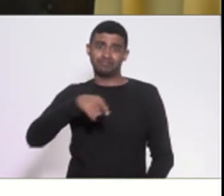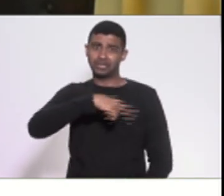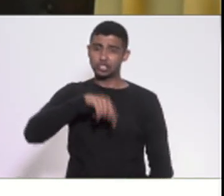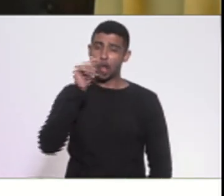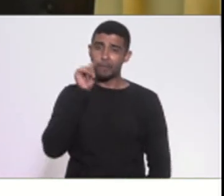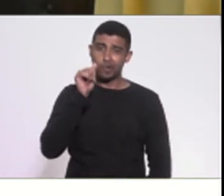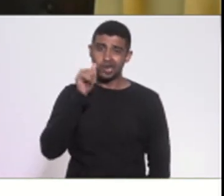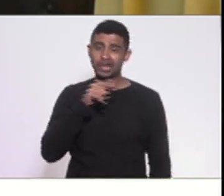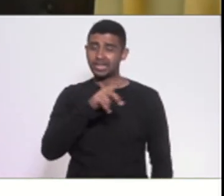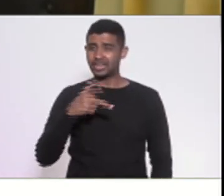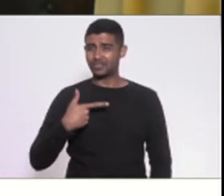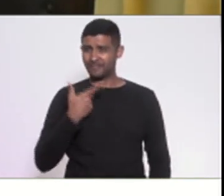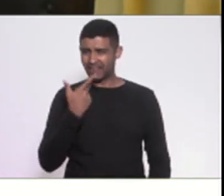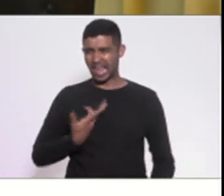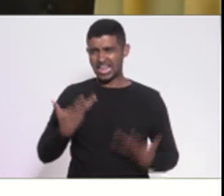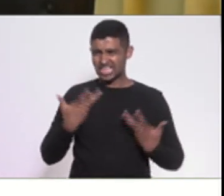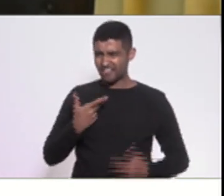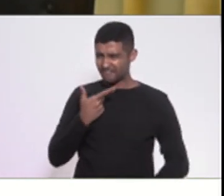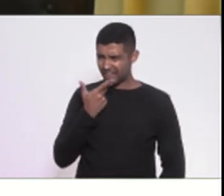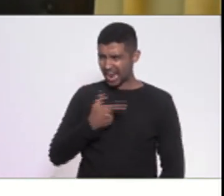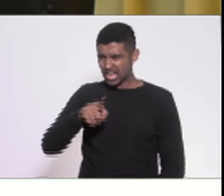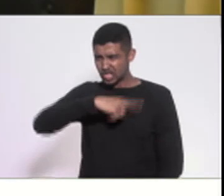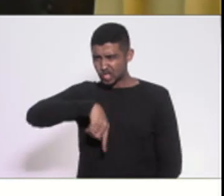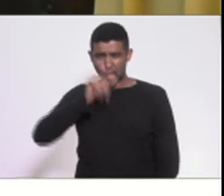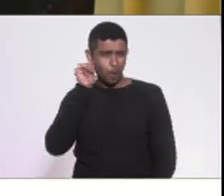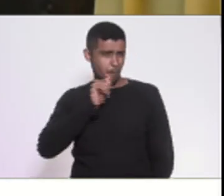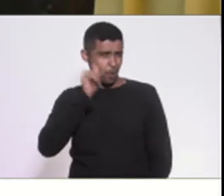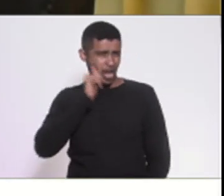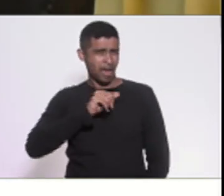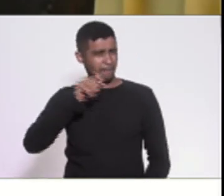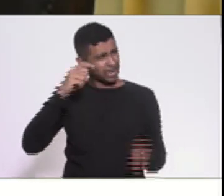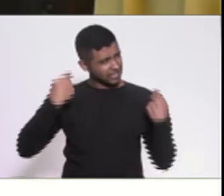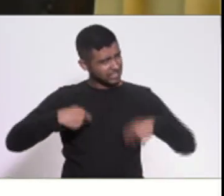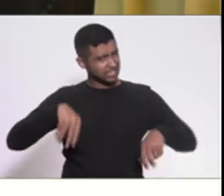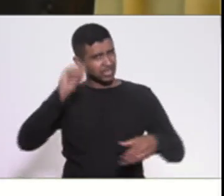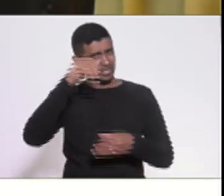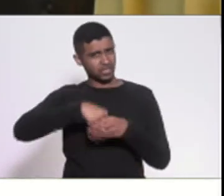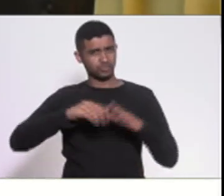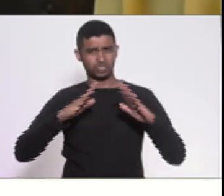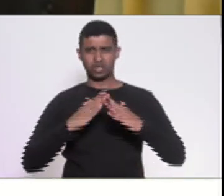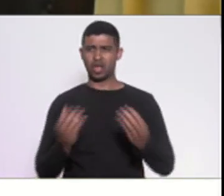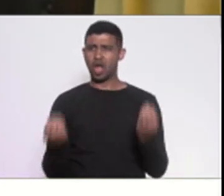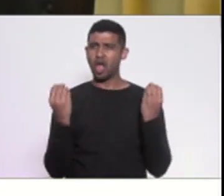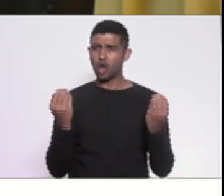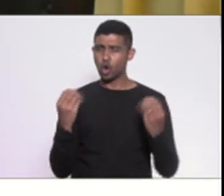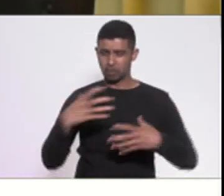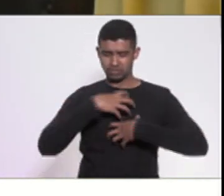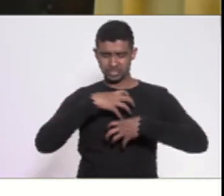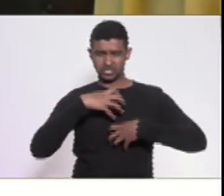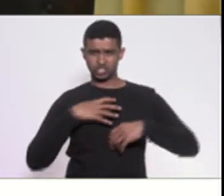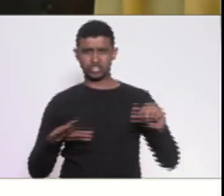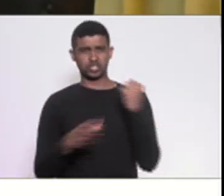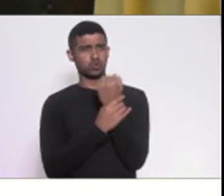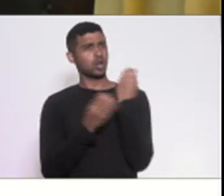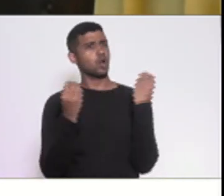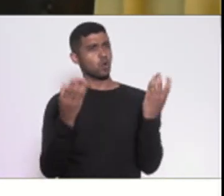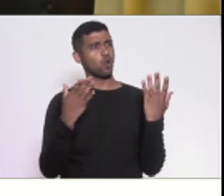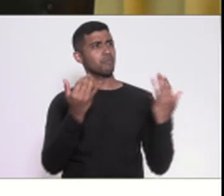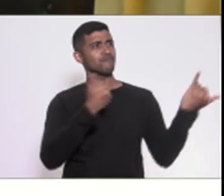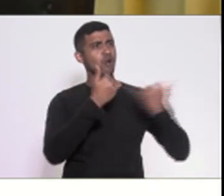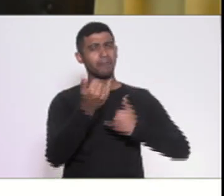ainda querem nos dizer que nós, mulheres, devemos ficar no ambiente do lar. Como se sentir segura em casa diante desses